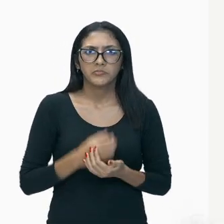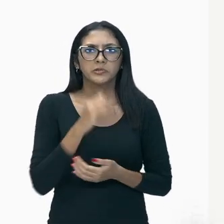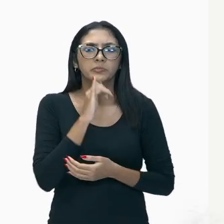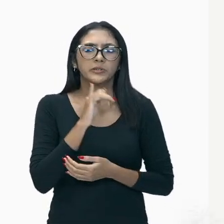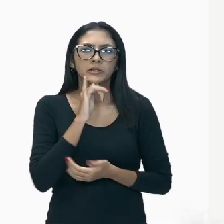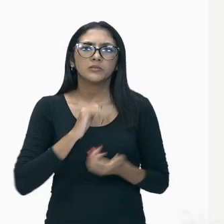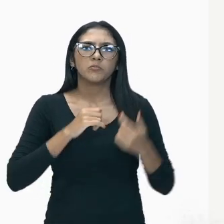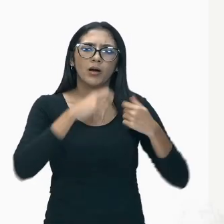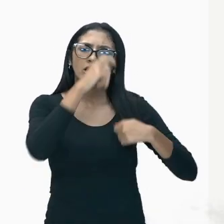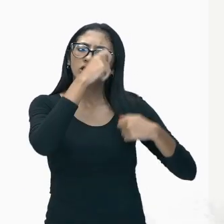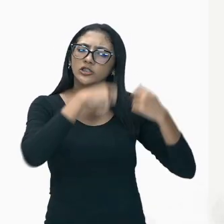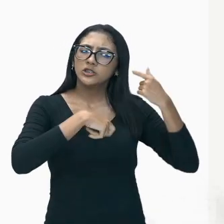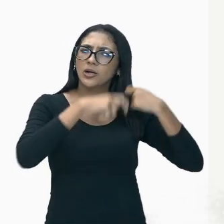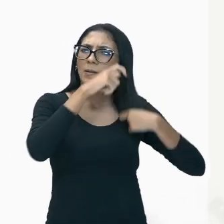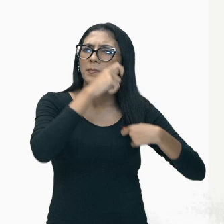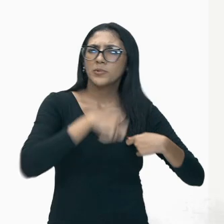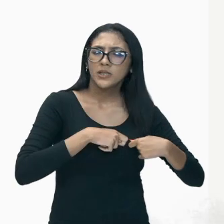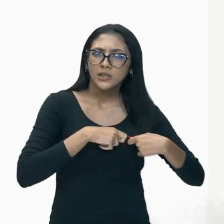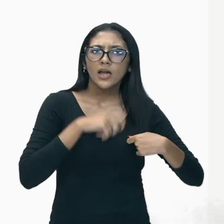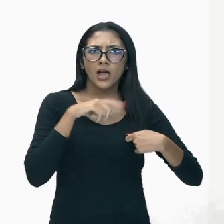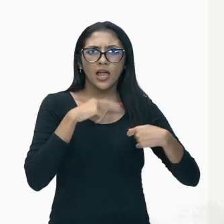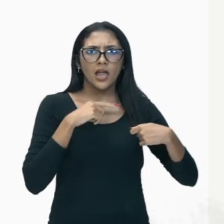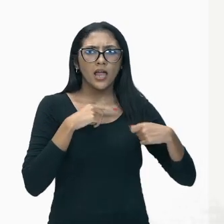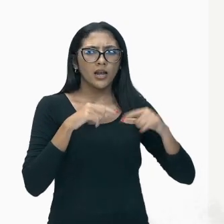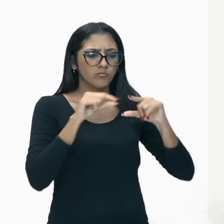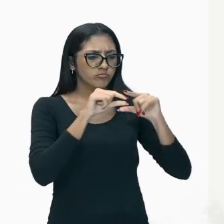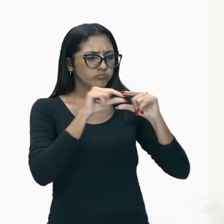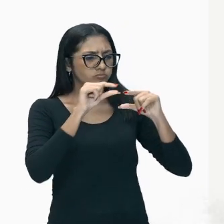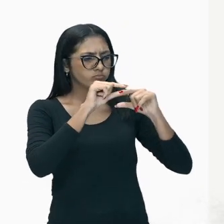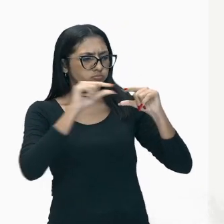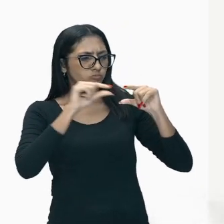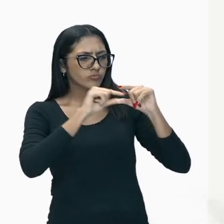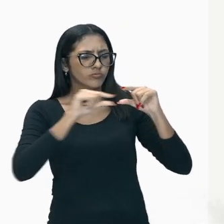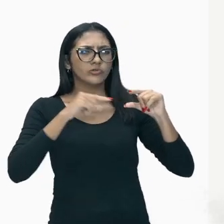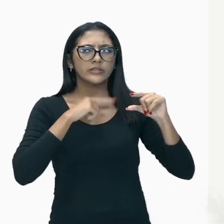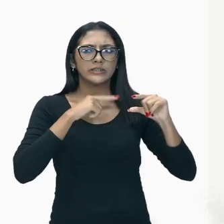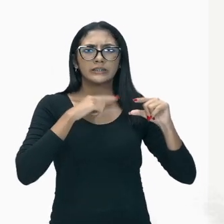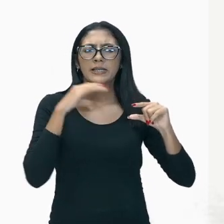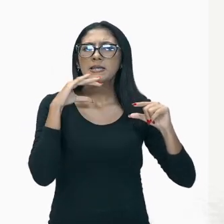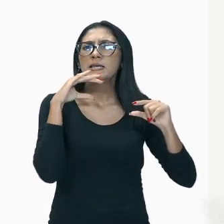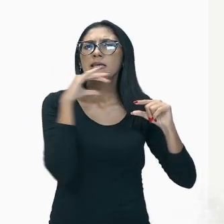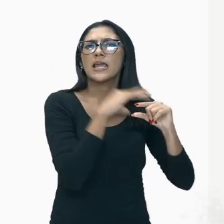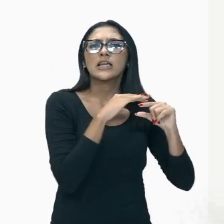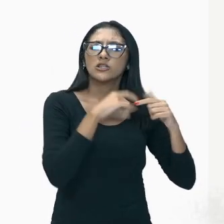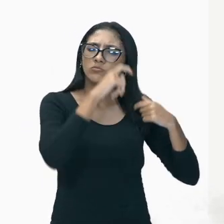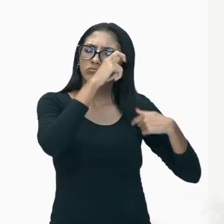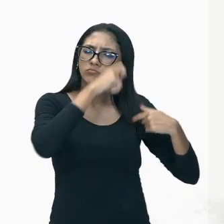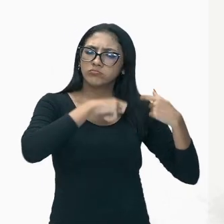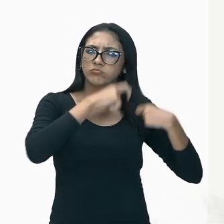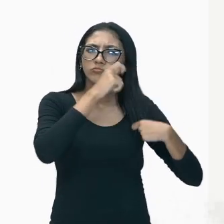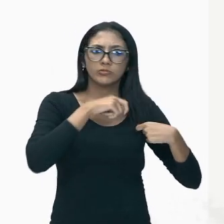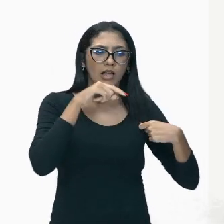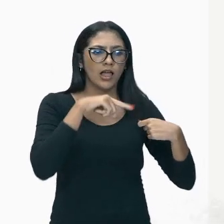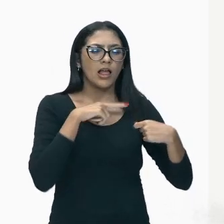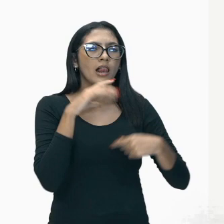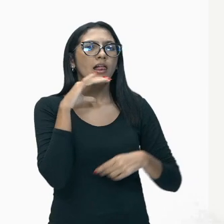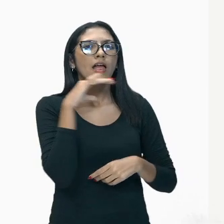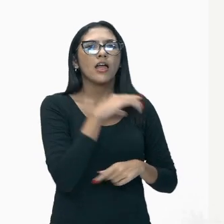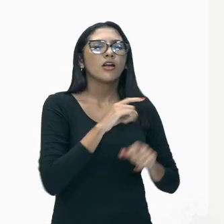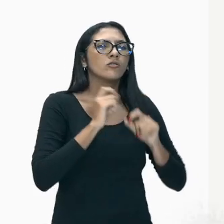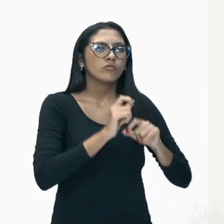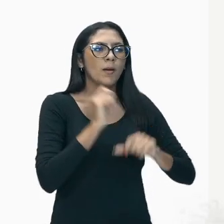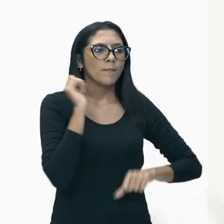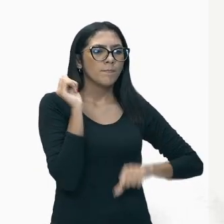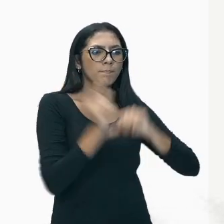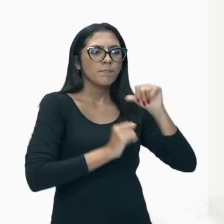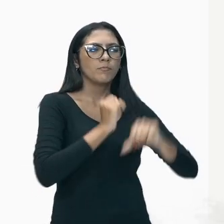chapinha e percebeu lá que ela está quente? É devido a uma transformação de energia elétrica em